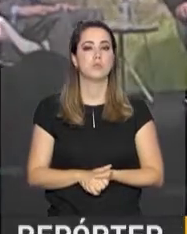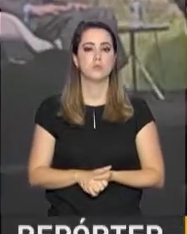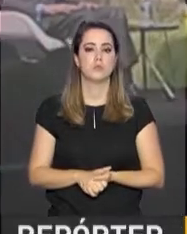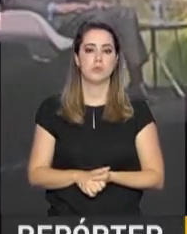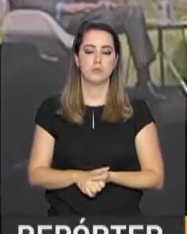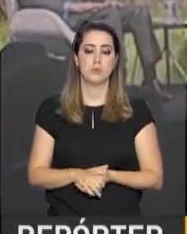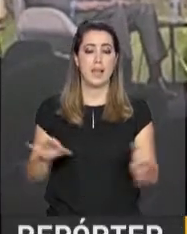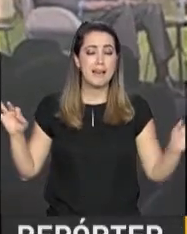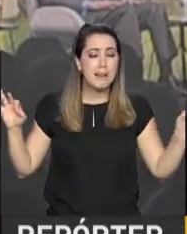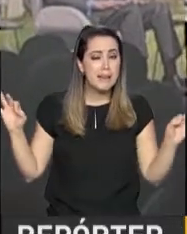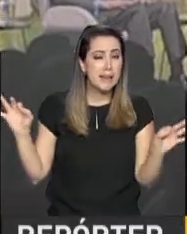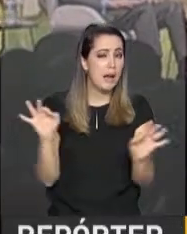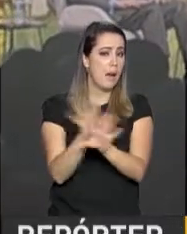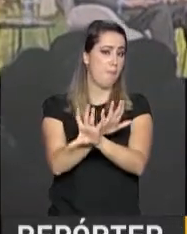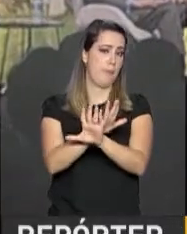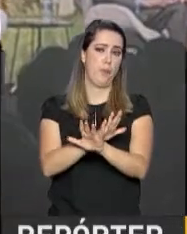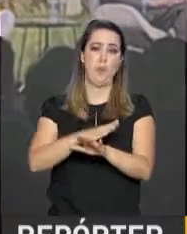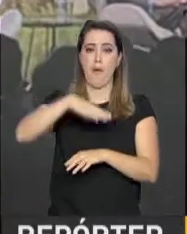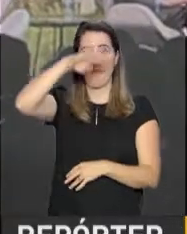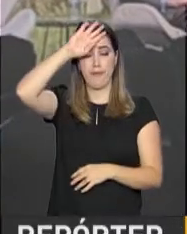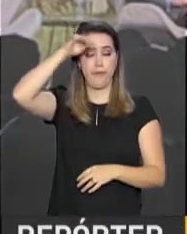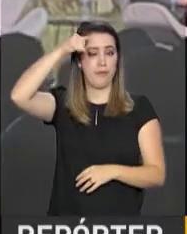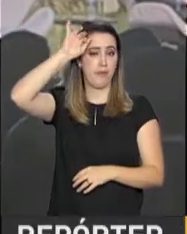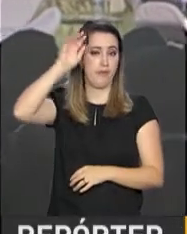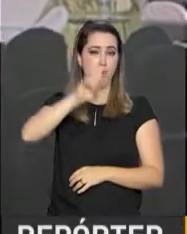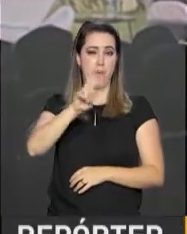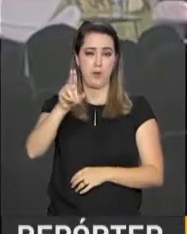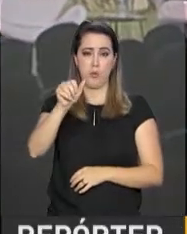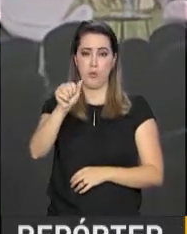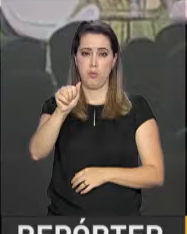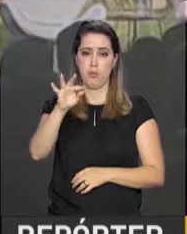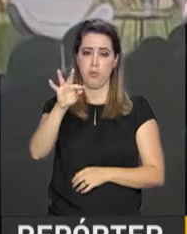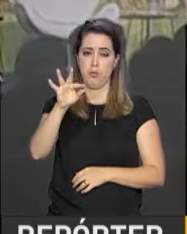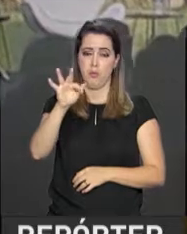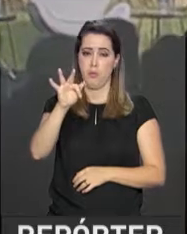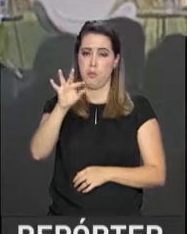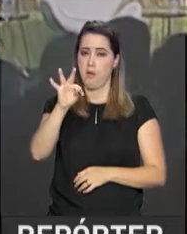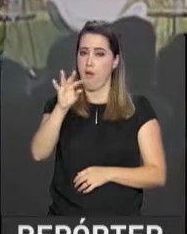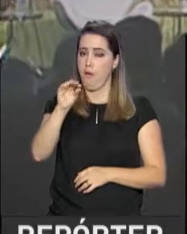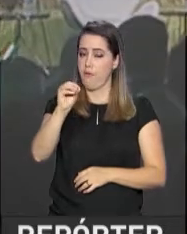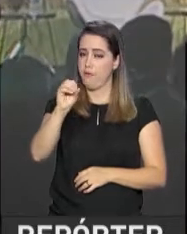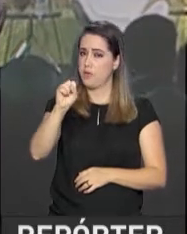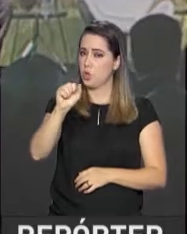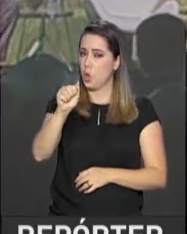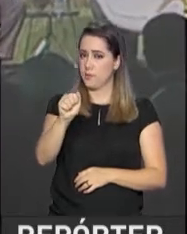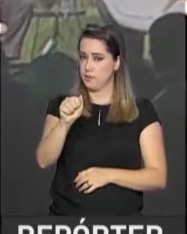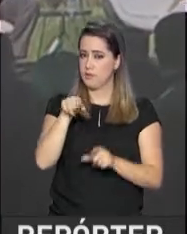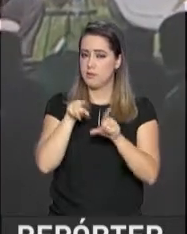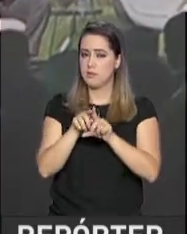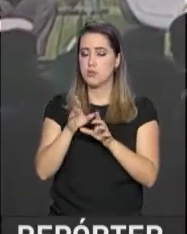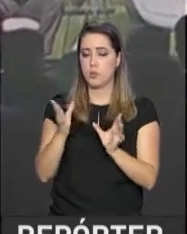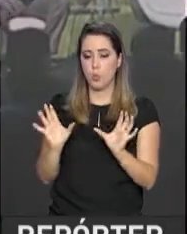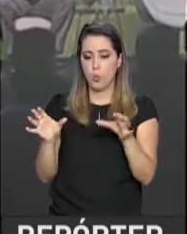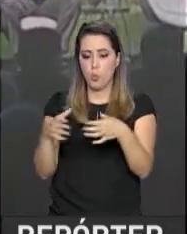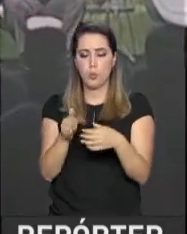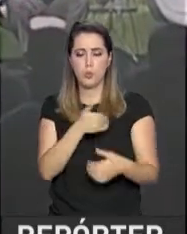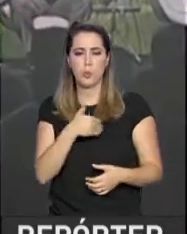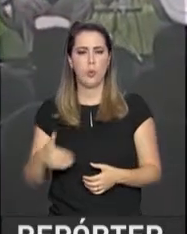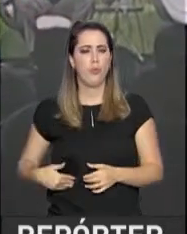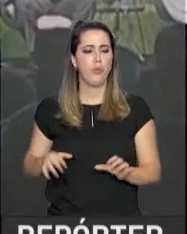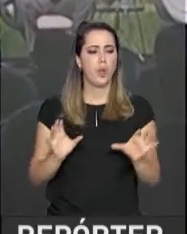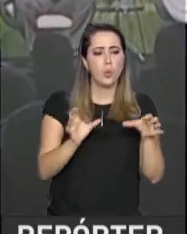Erradicação plena da aftosa no Brasil, resultado de um espetacular trabalho conjunto entre o setor produtivo e o poder